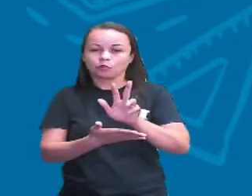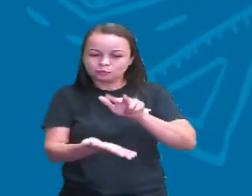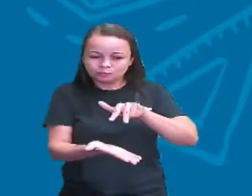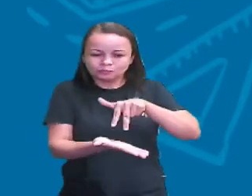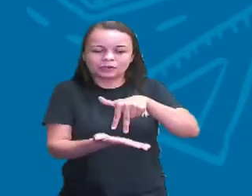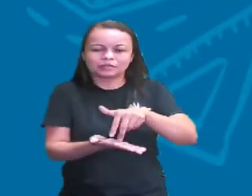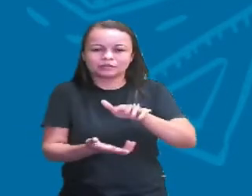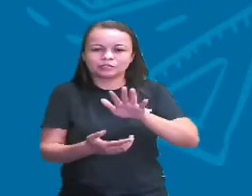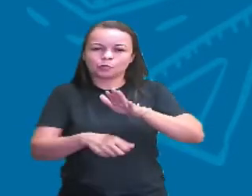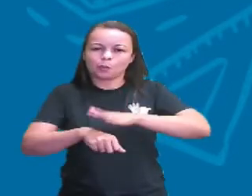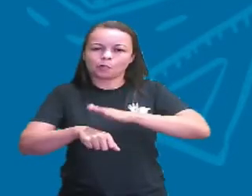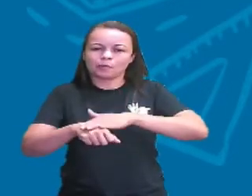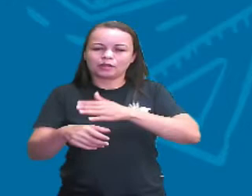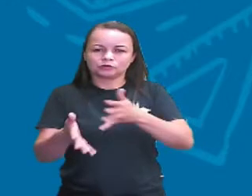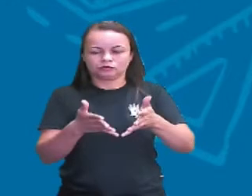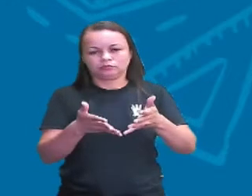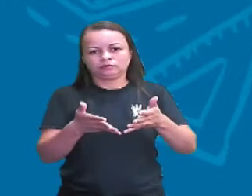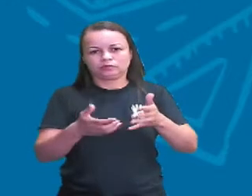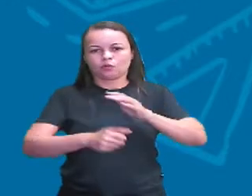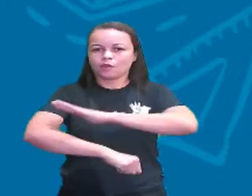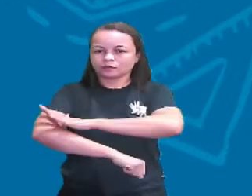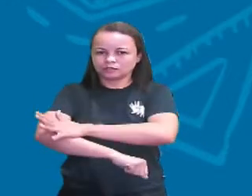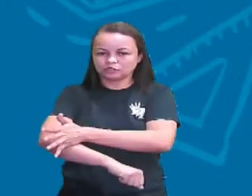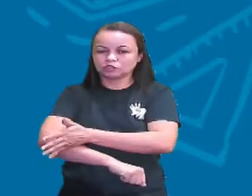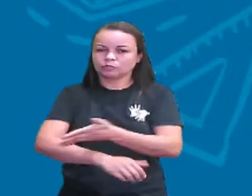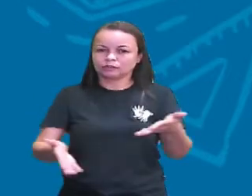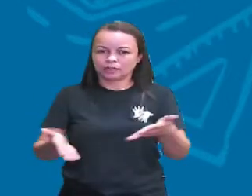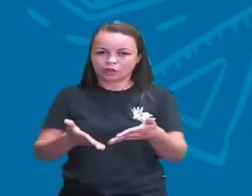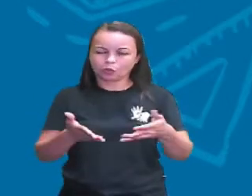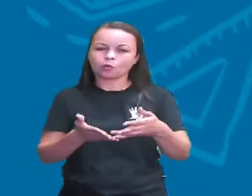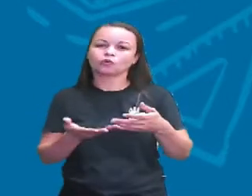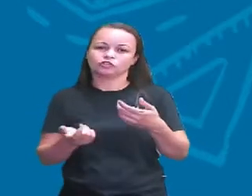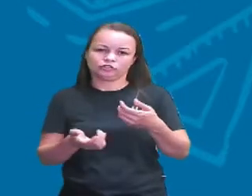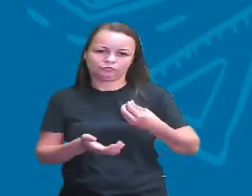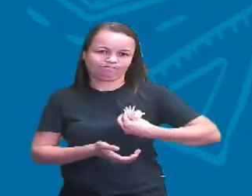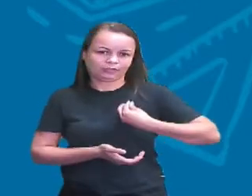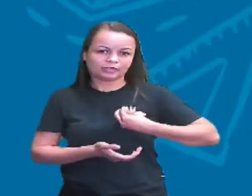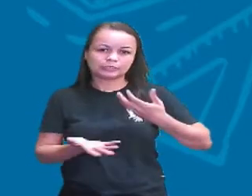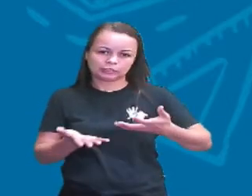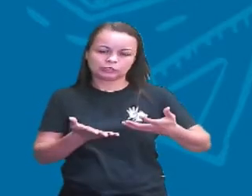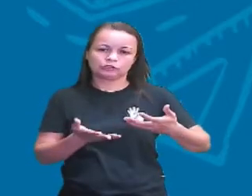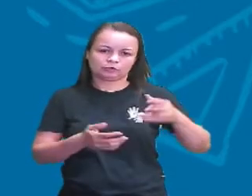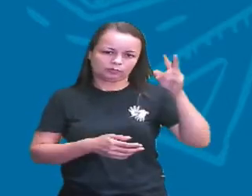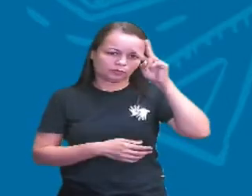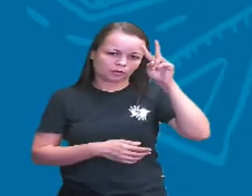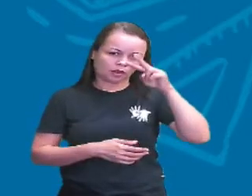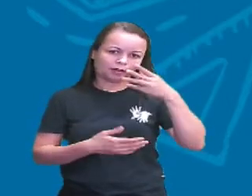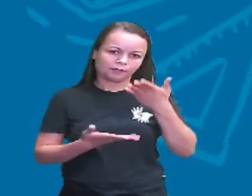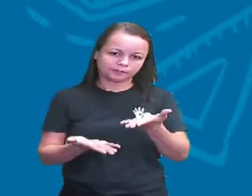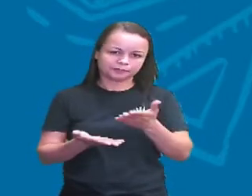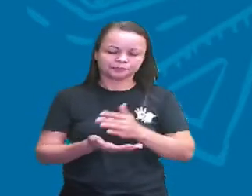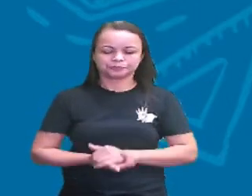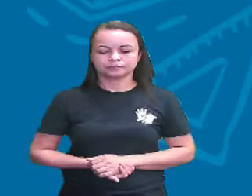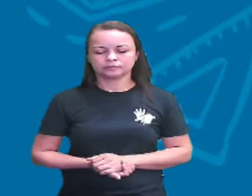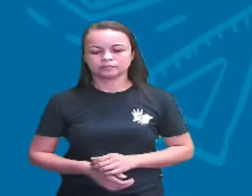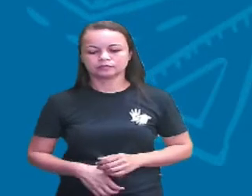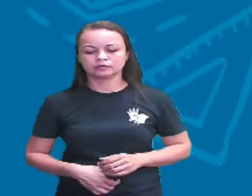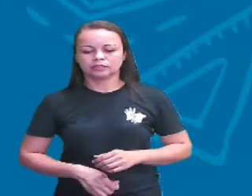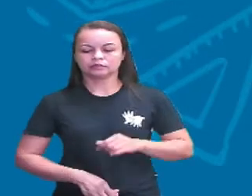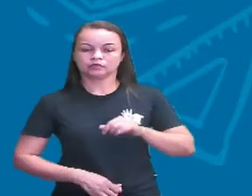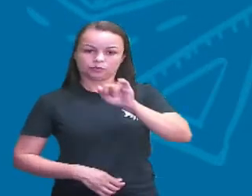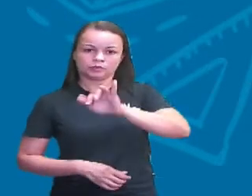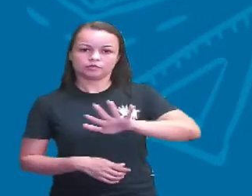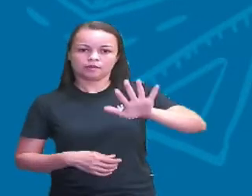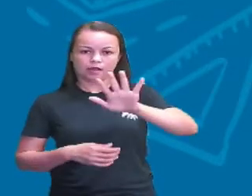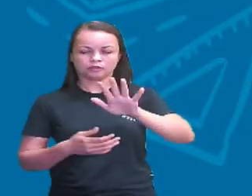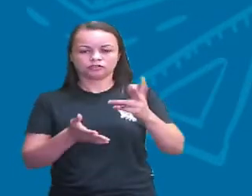Nós também sabemos que até hoje o racismo existe, né? É bom lembrar. Nessa imagem, galera, essa é uma imagem daquela